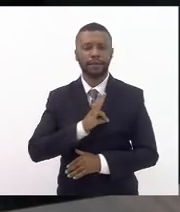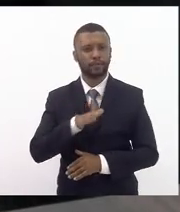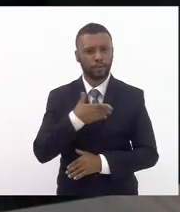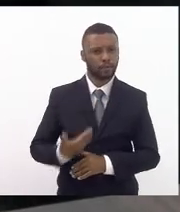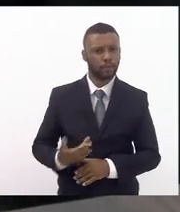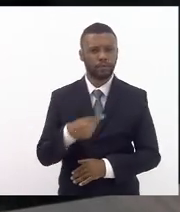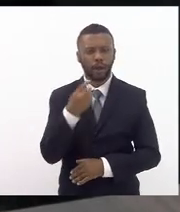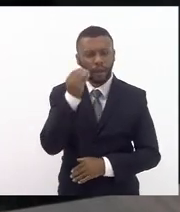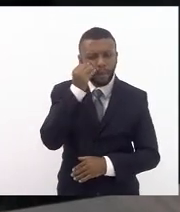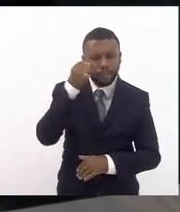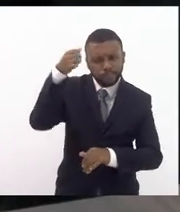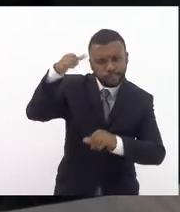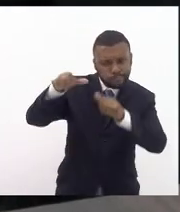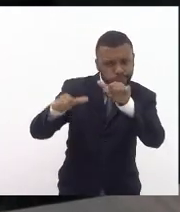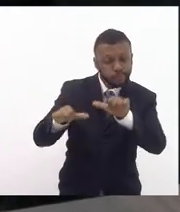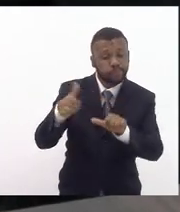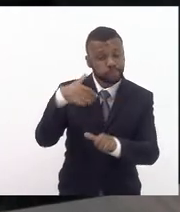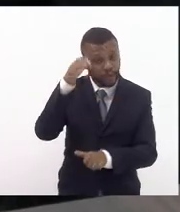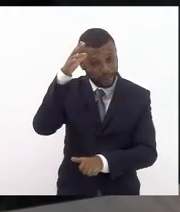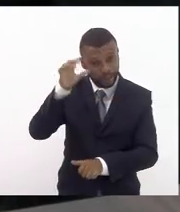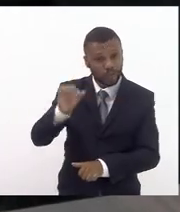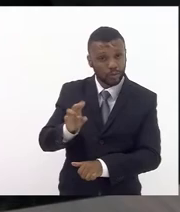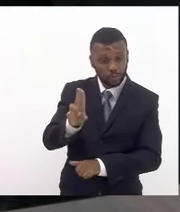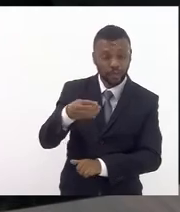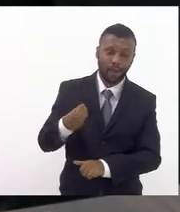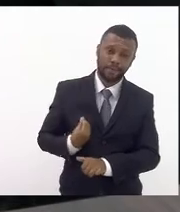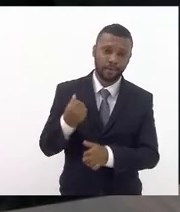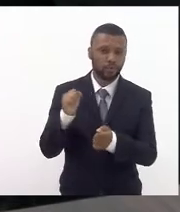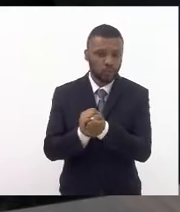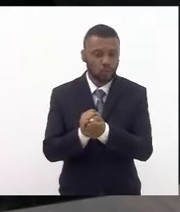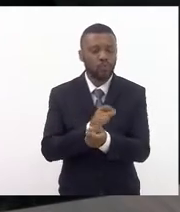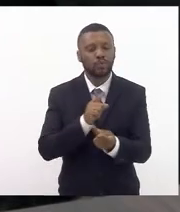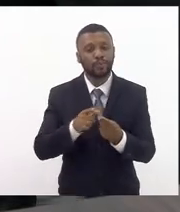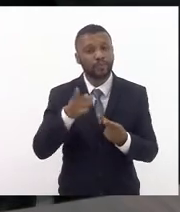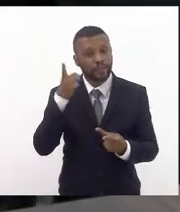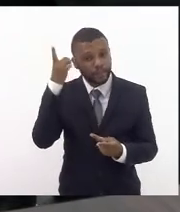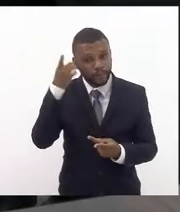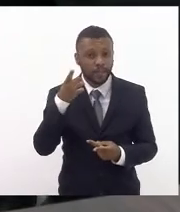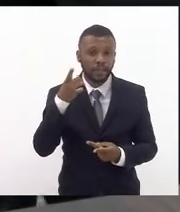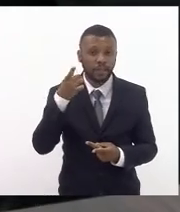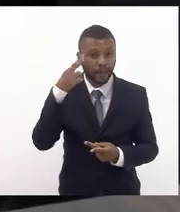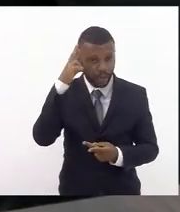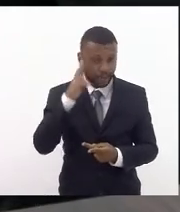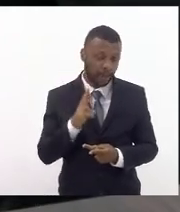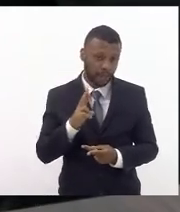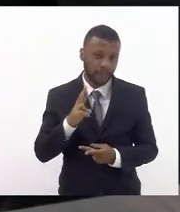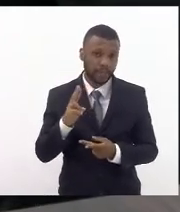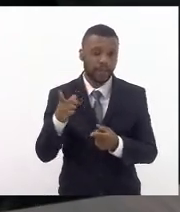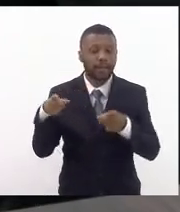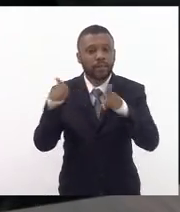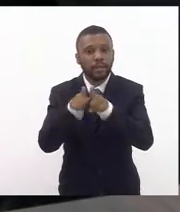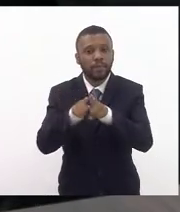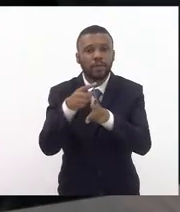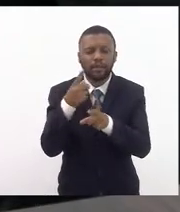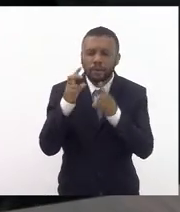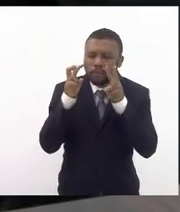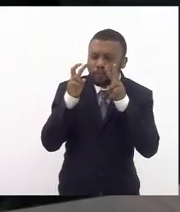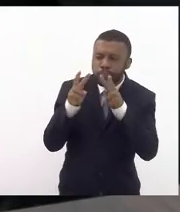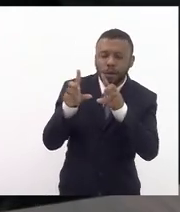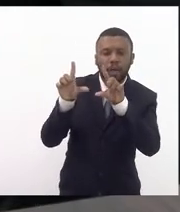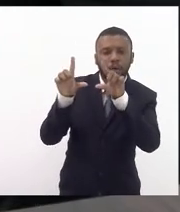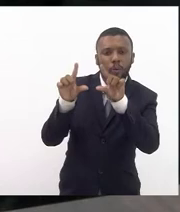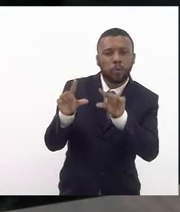cada vez mais, e Tia Ju estava lá, a deputada Renata também, verificamos cada vez mais a redução da